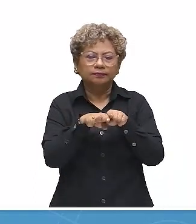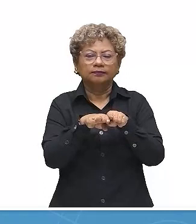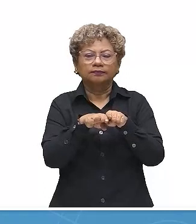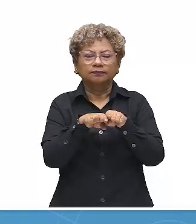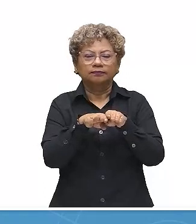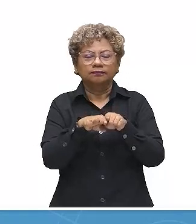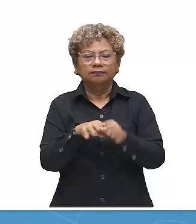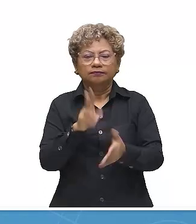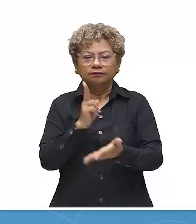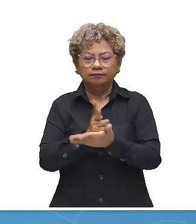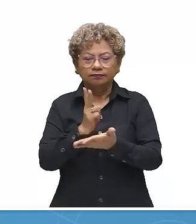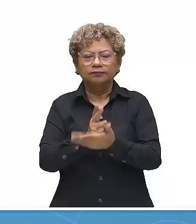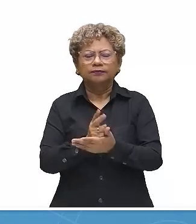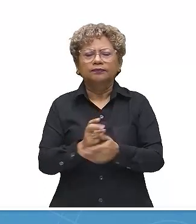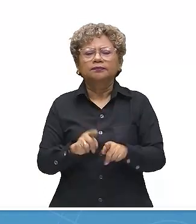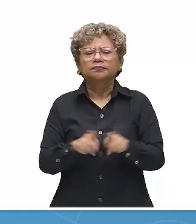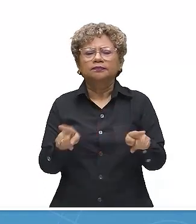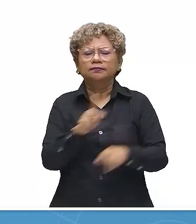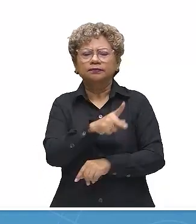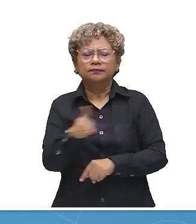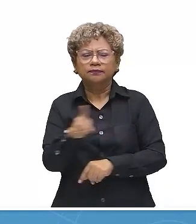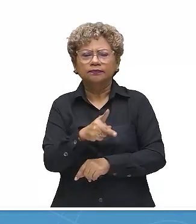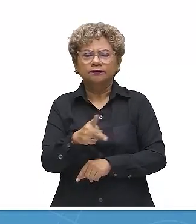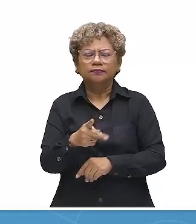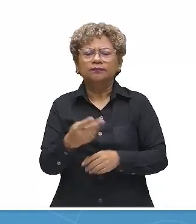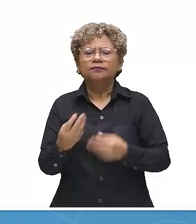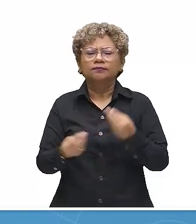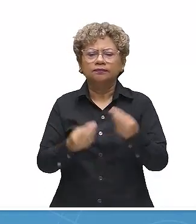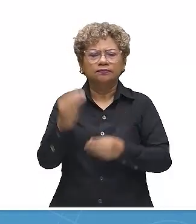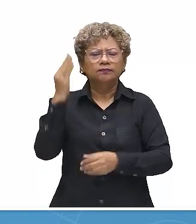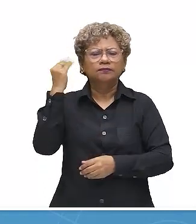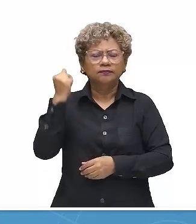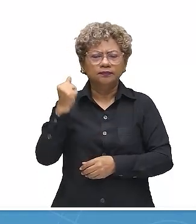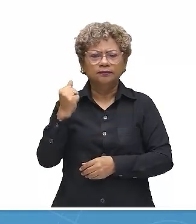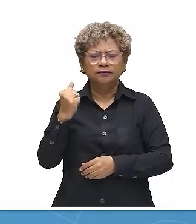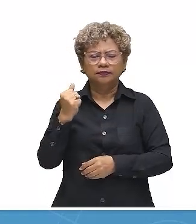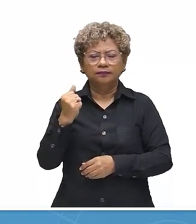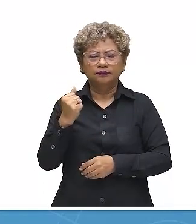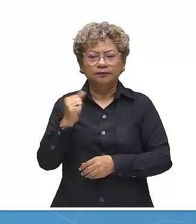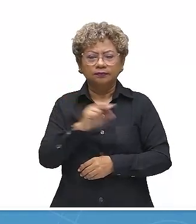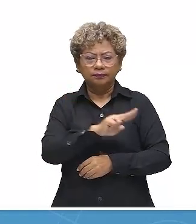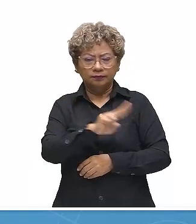são equivalentes? Se você pegar duas delas aqui, ó,